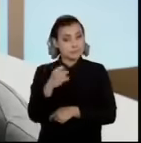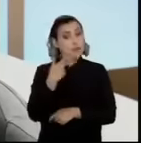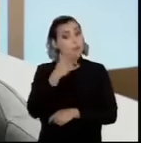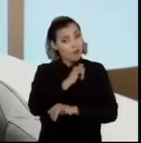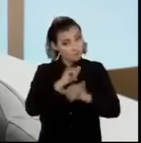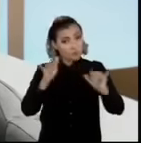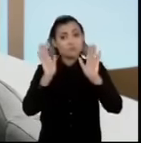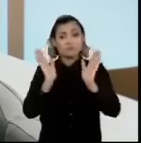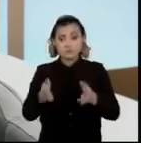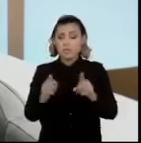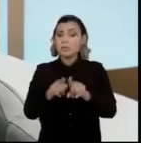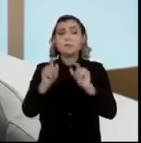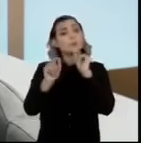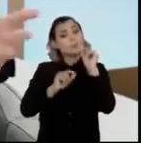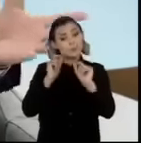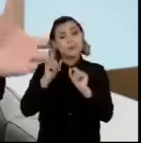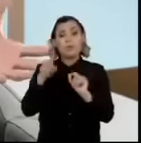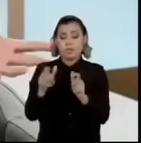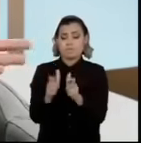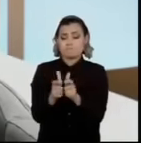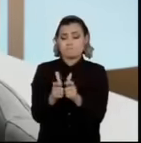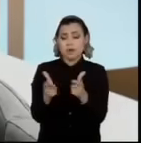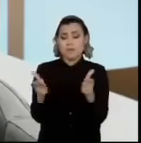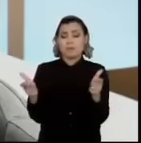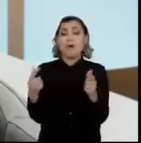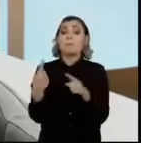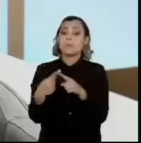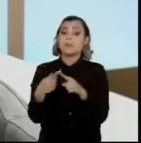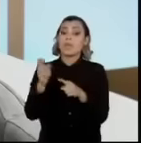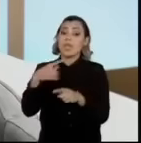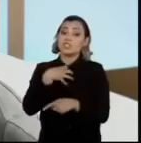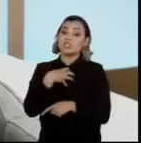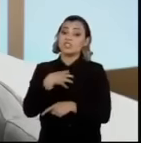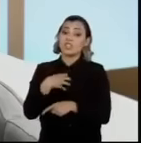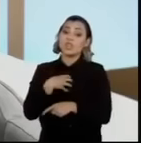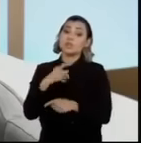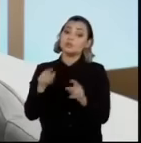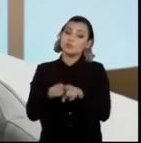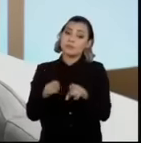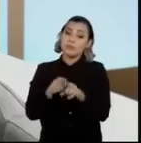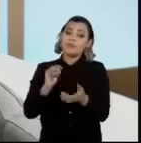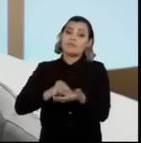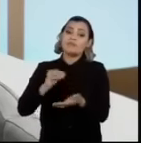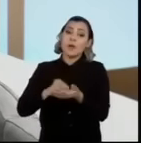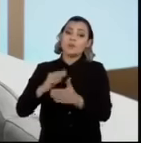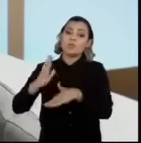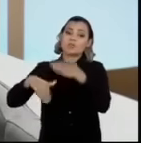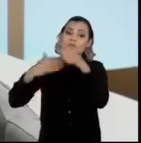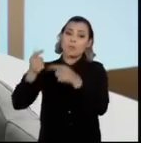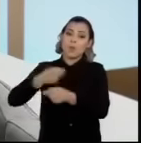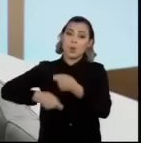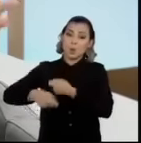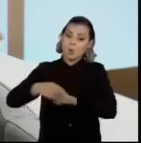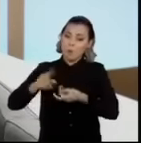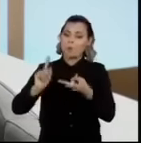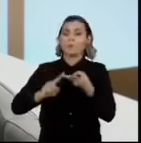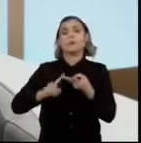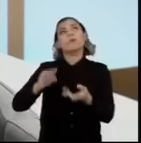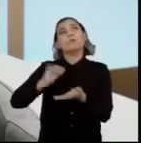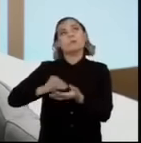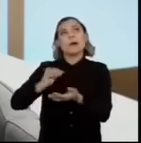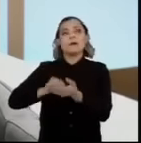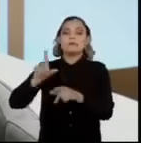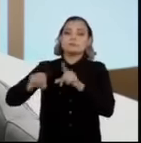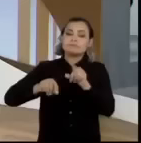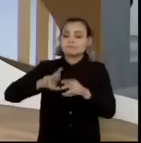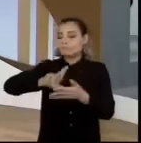ele tem razões, creio eu, estruturais, que diz respeito a essa ausência de desenvolvimento econômico, ausência de opções e